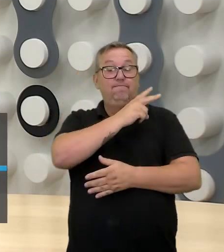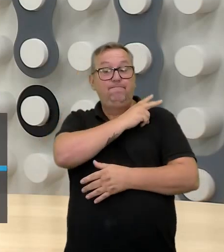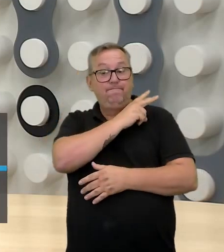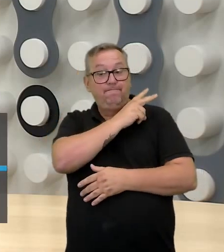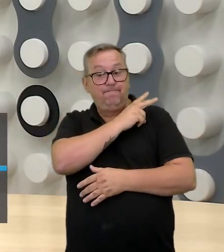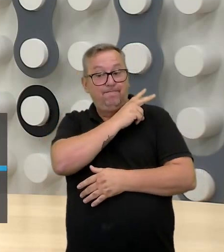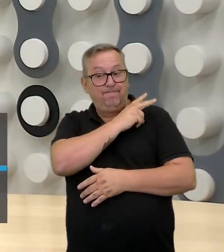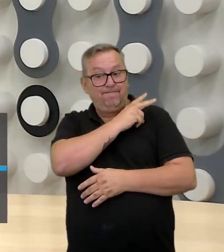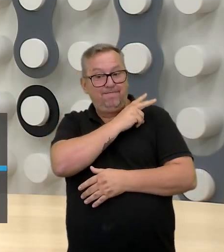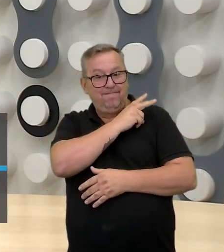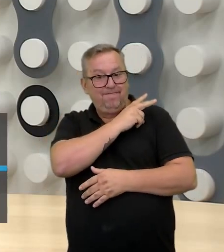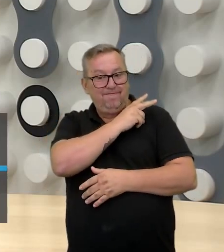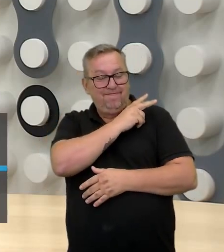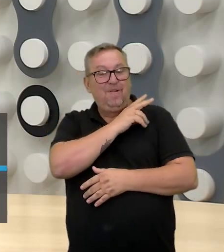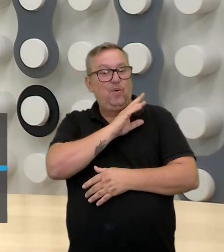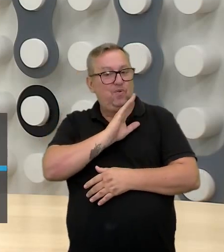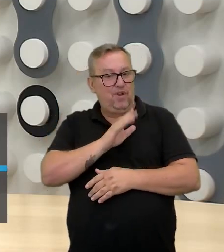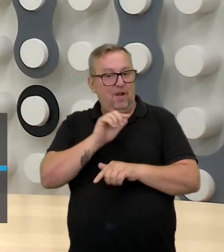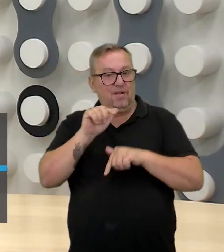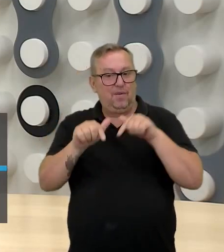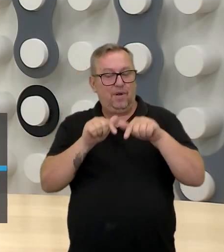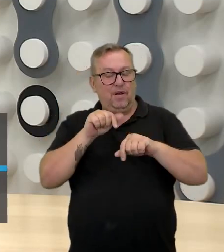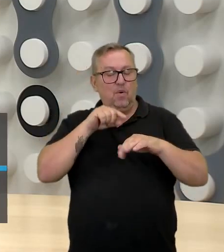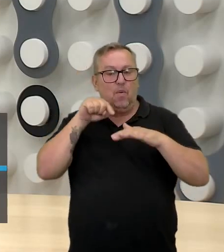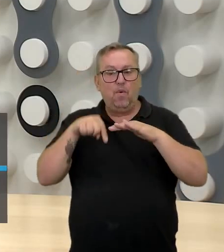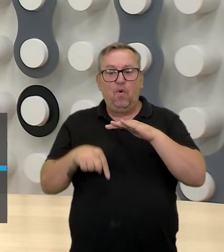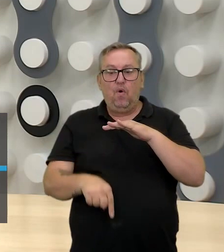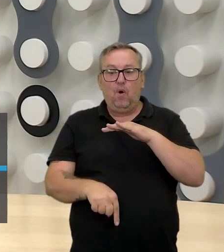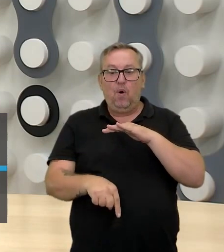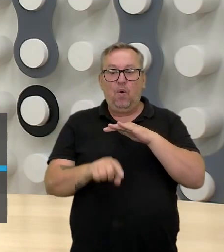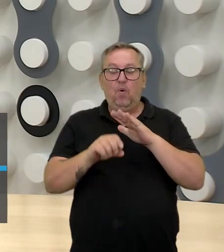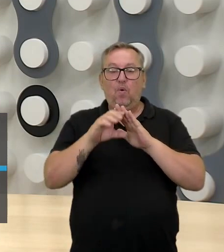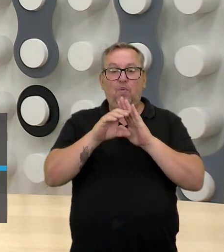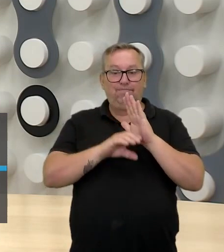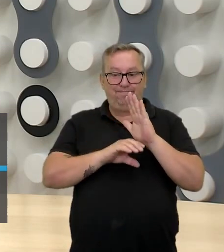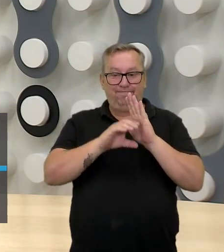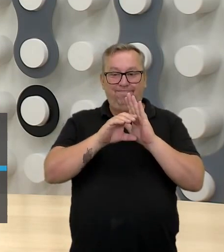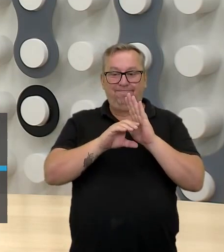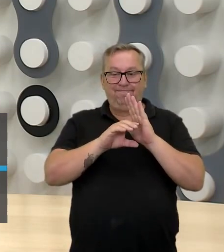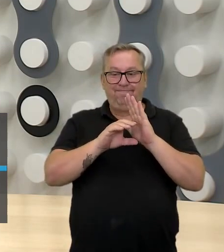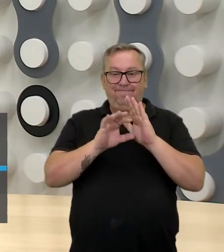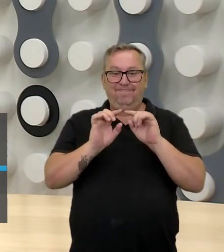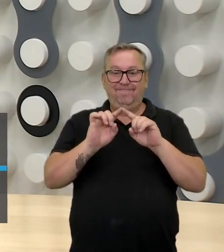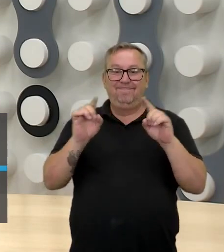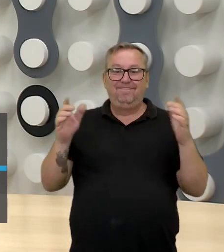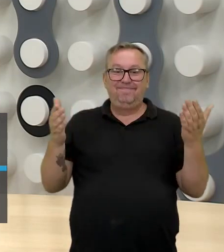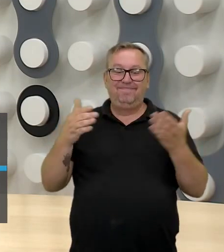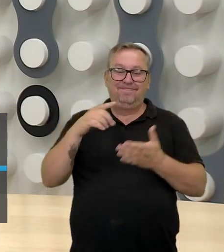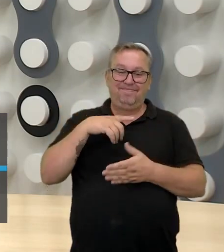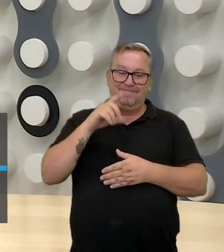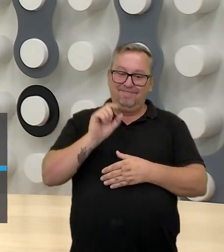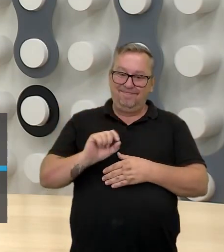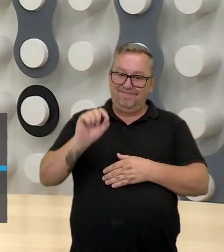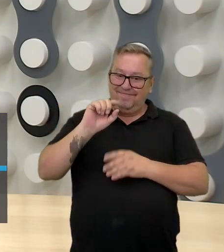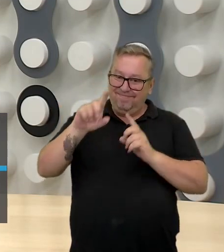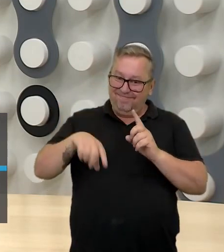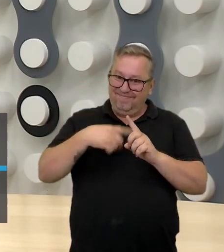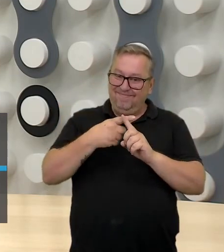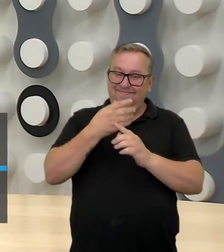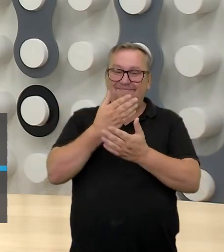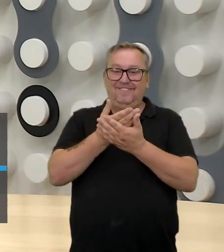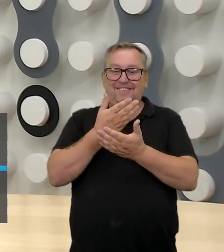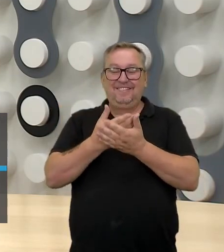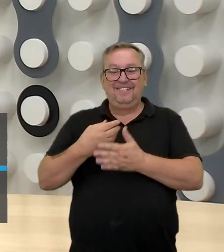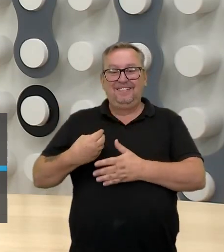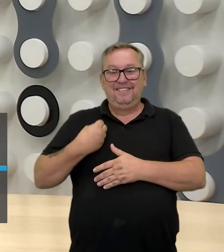do ensino médio, trabalhando aí os aprofundamentos curriculares. Tá? Então temos aí para vocês, né, mais uma aula